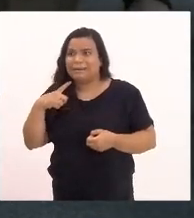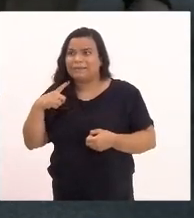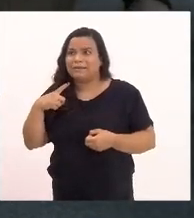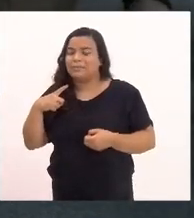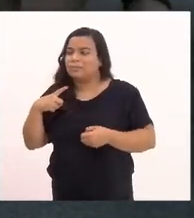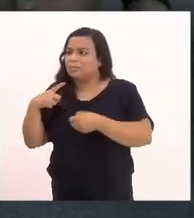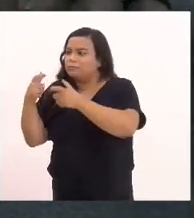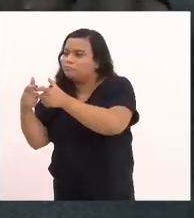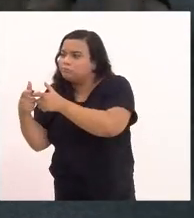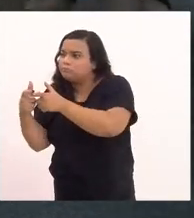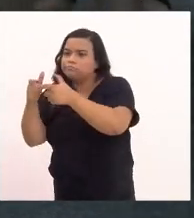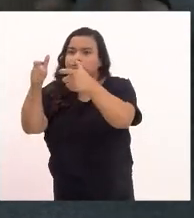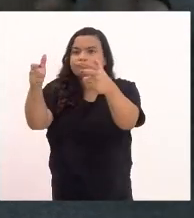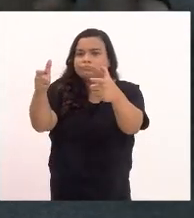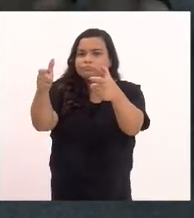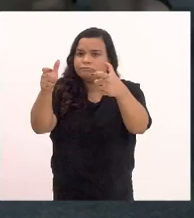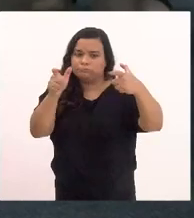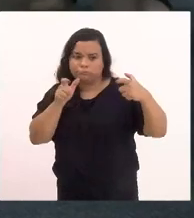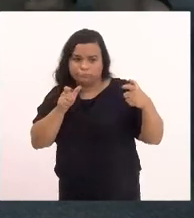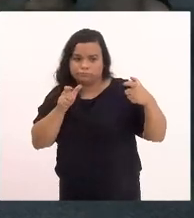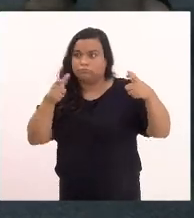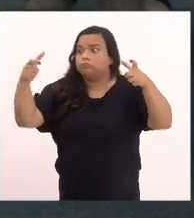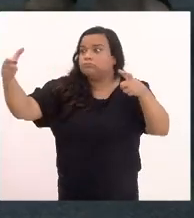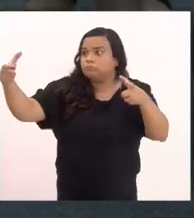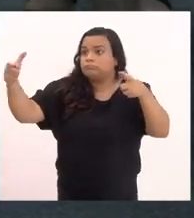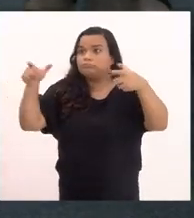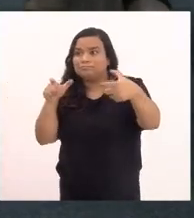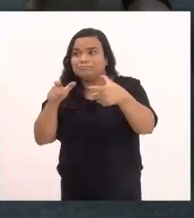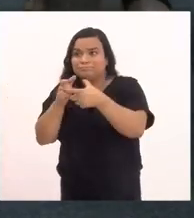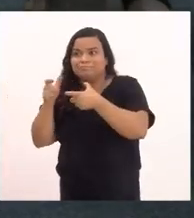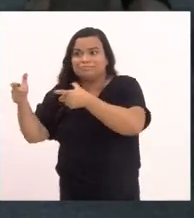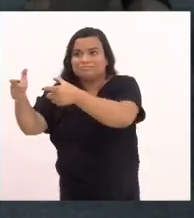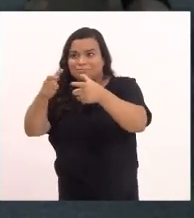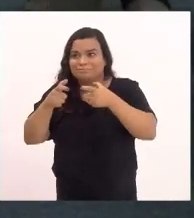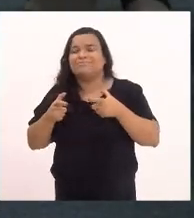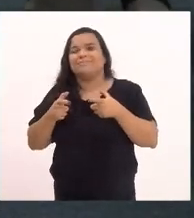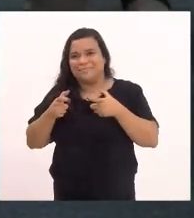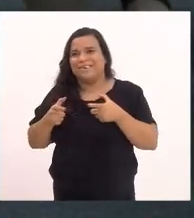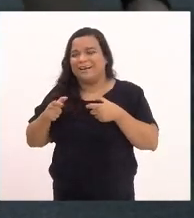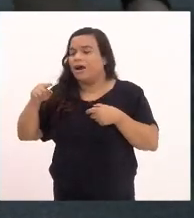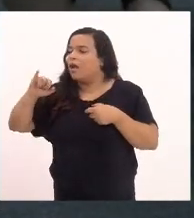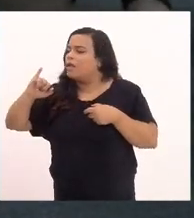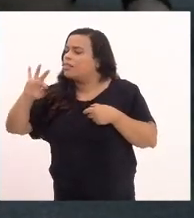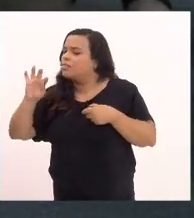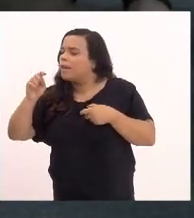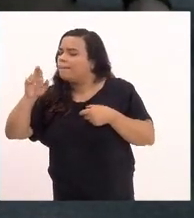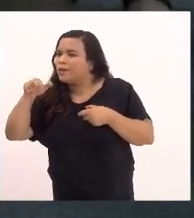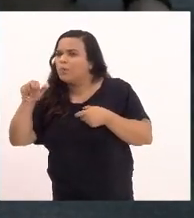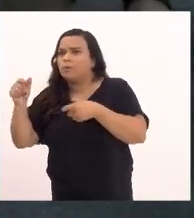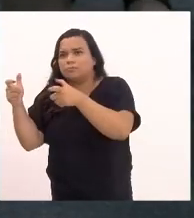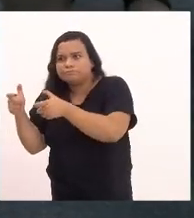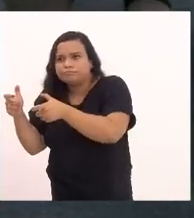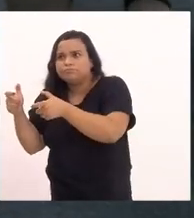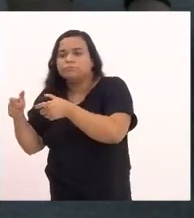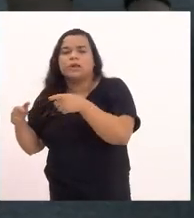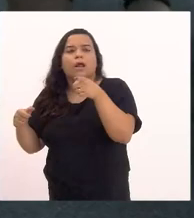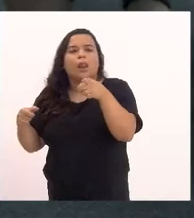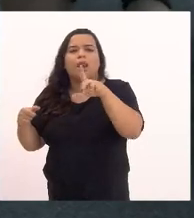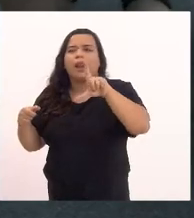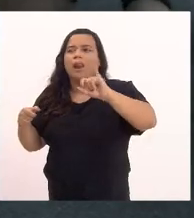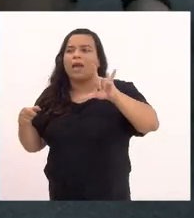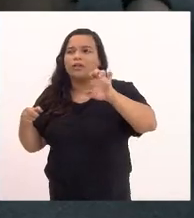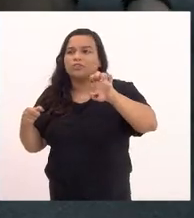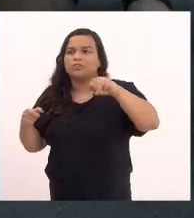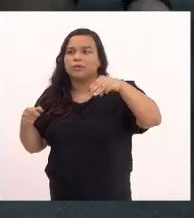diferentes, muito diferentes. Itaperuna tem um tamanho, Lages do Muriaé tem outro tamanho. Não é? Então, fico me perguntando se a gente não